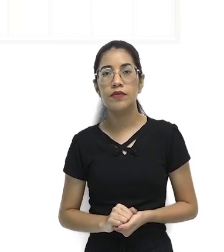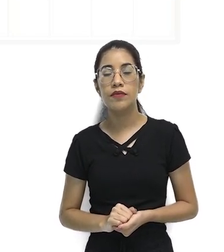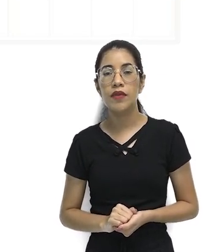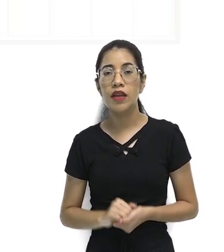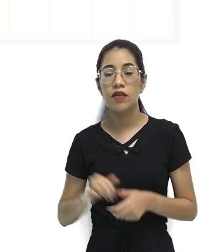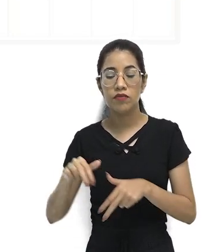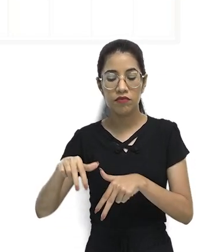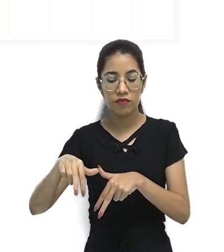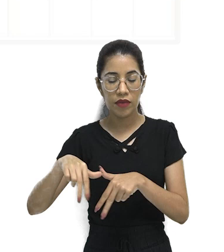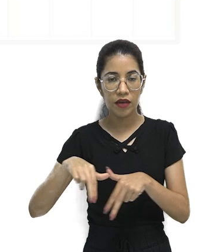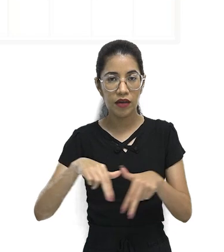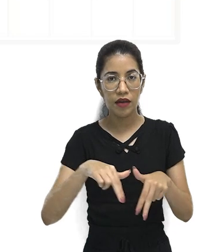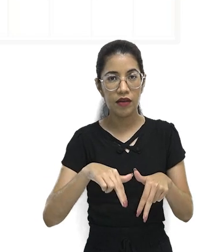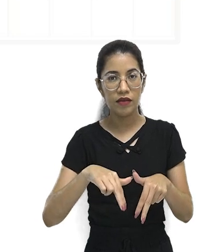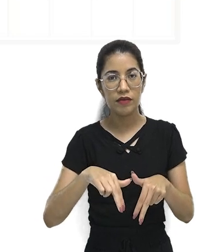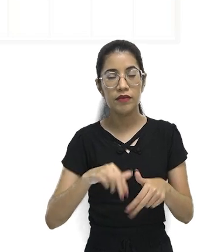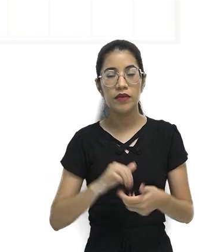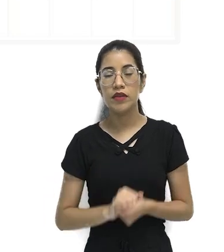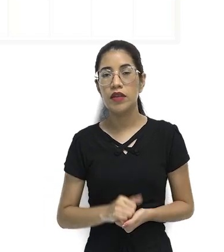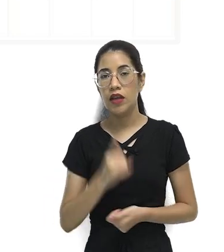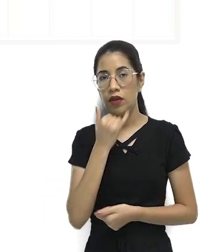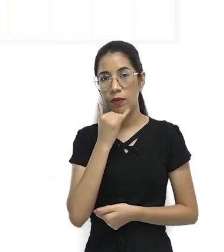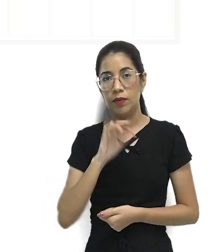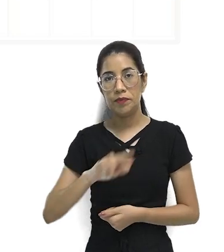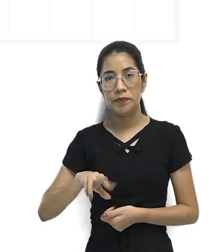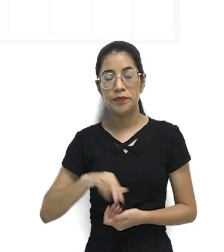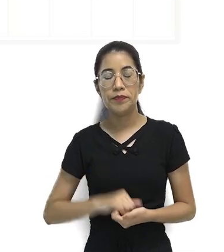eles irão percorrer, não, perdão, não é aqui não,